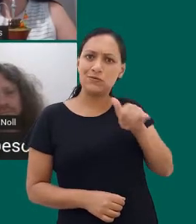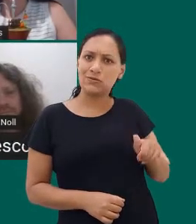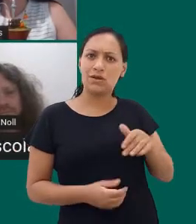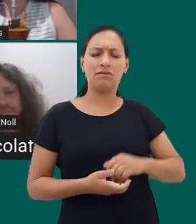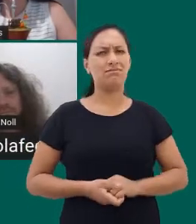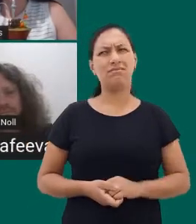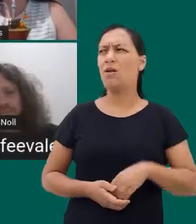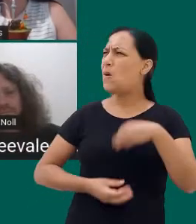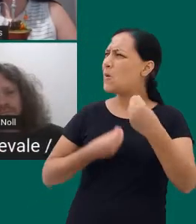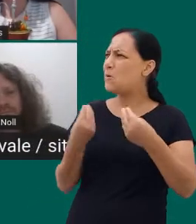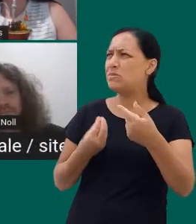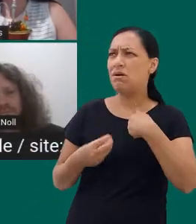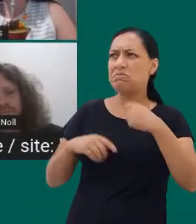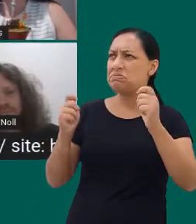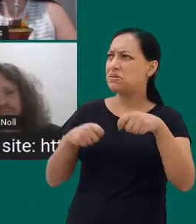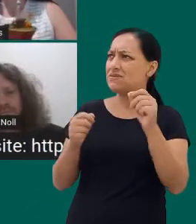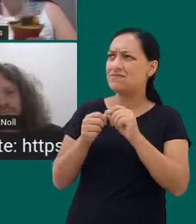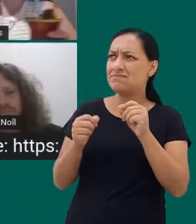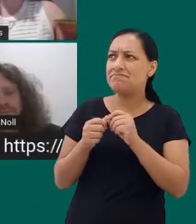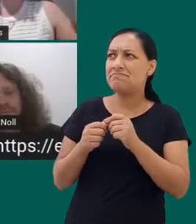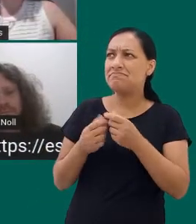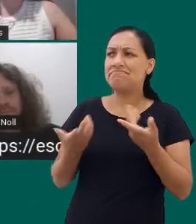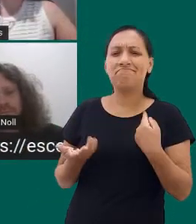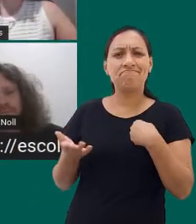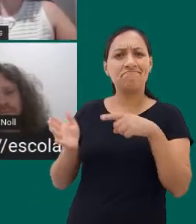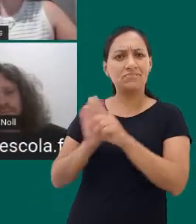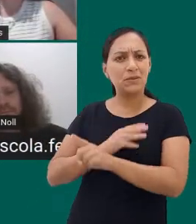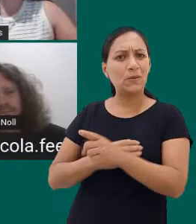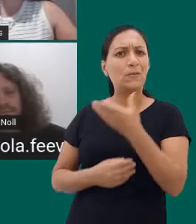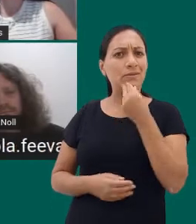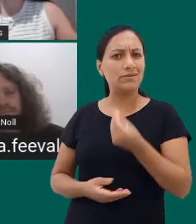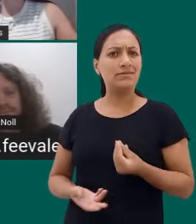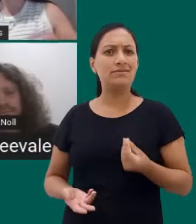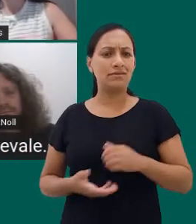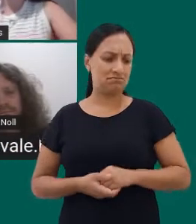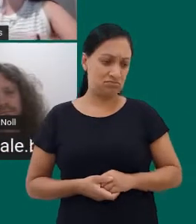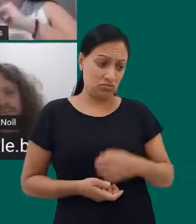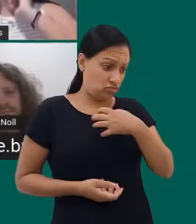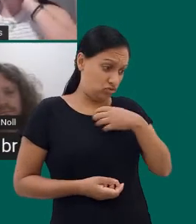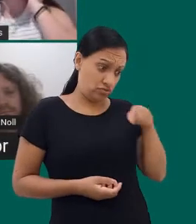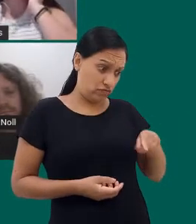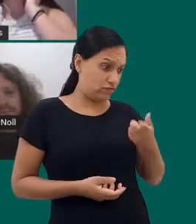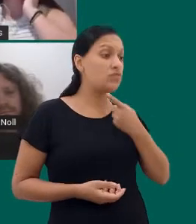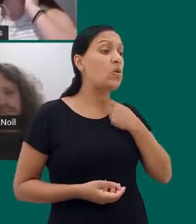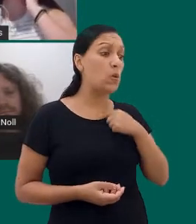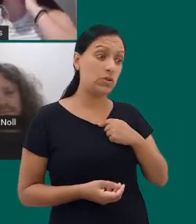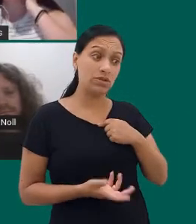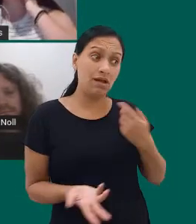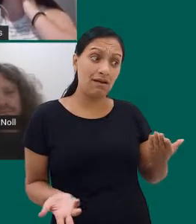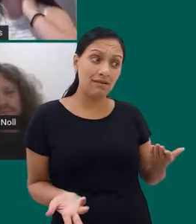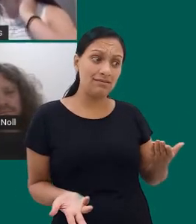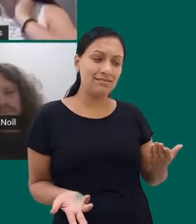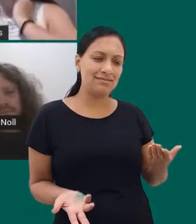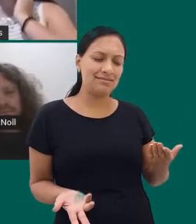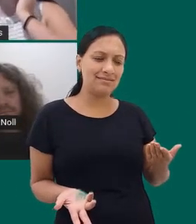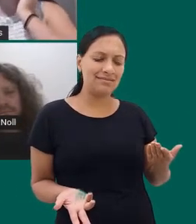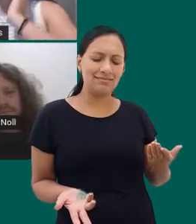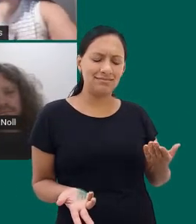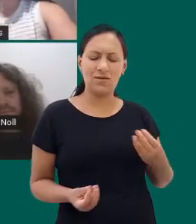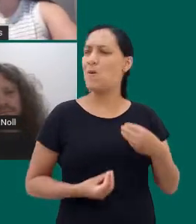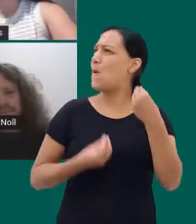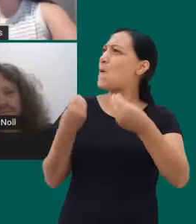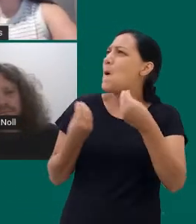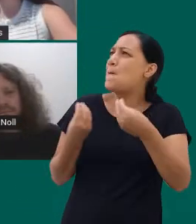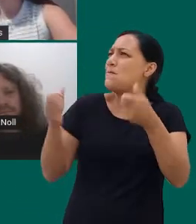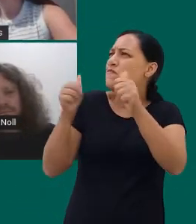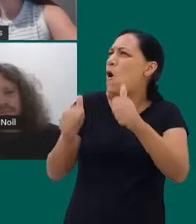eu posso fazer? Perguntou o menino. Da mesma maneira que você gostar, respondeu a professora. De que cor? Perguntou